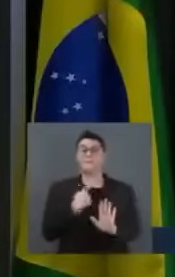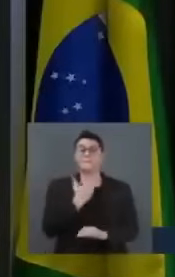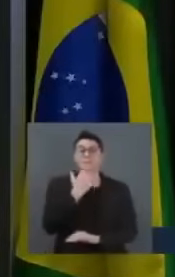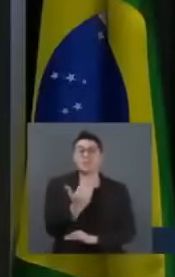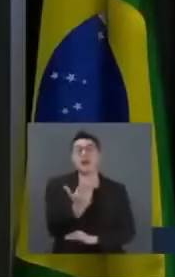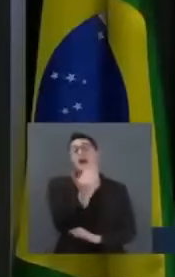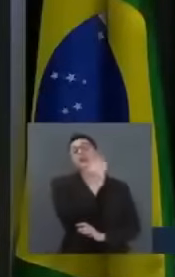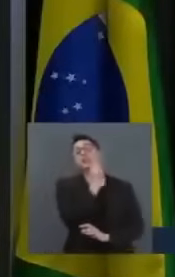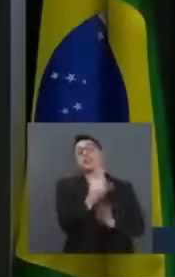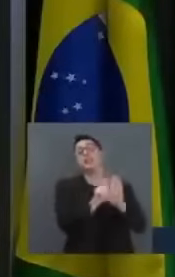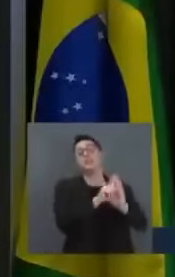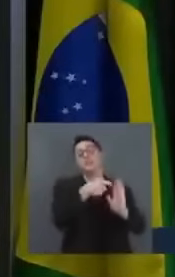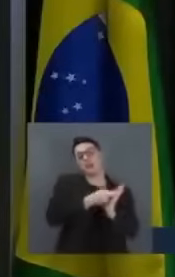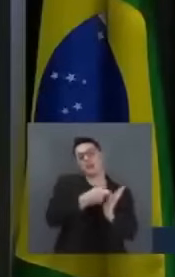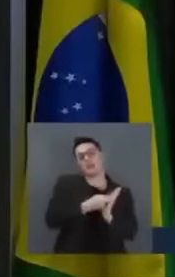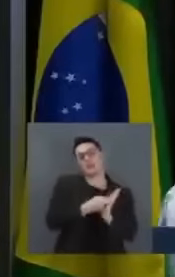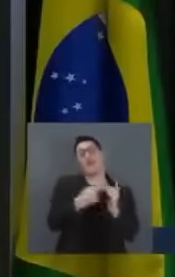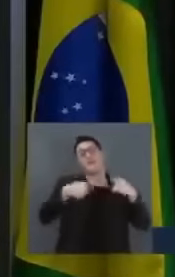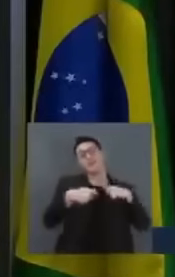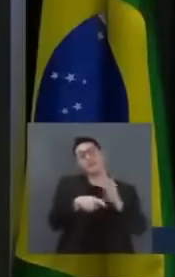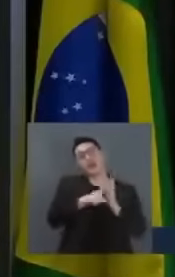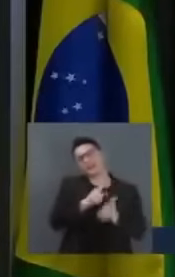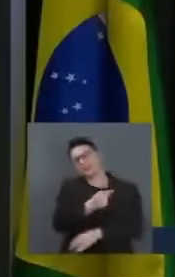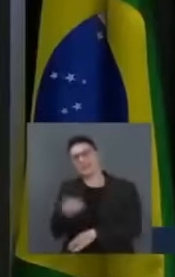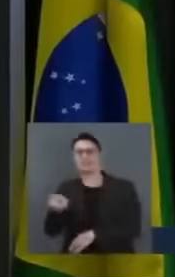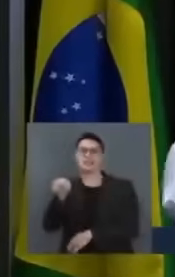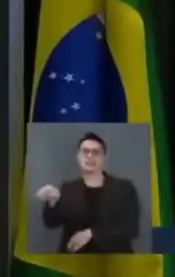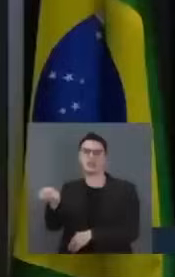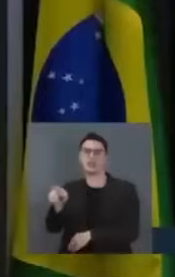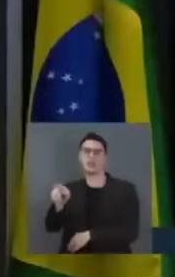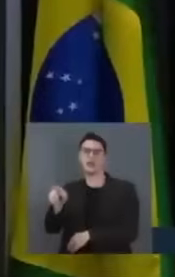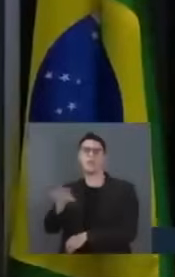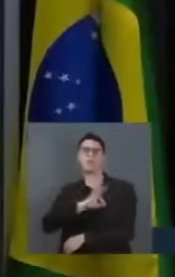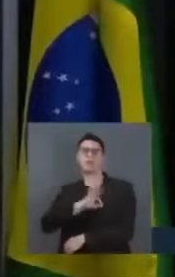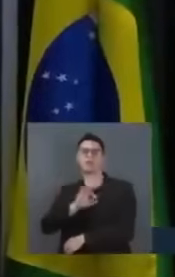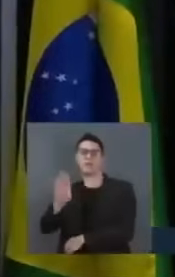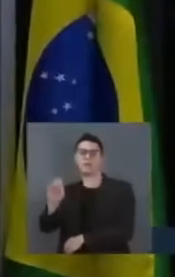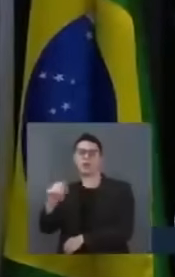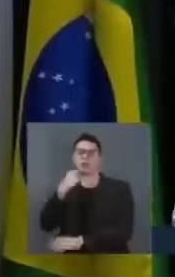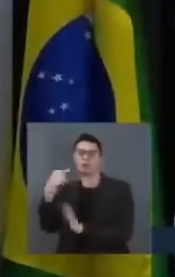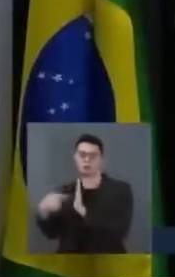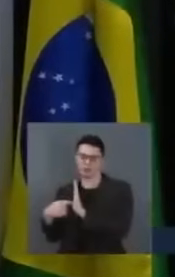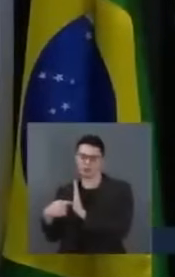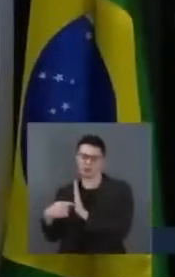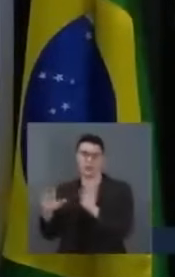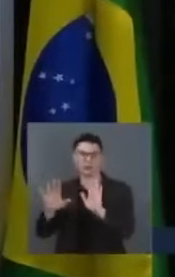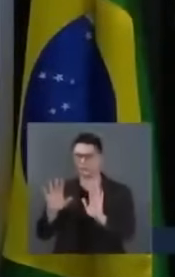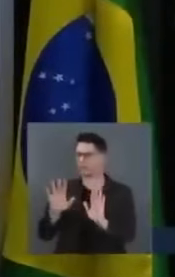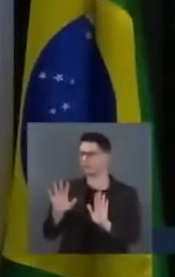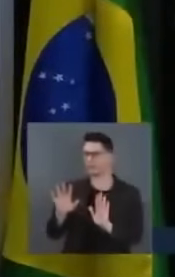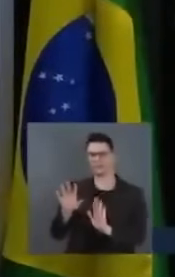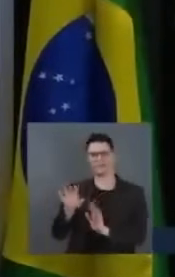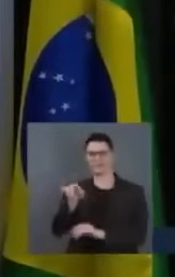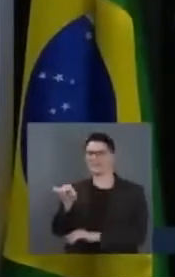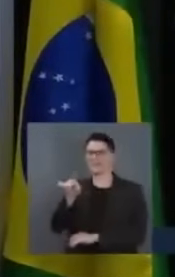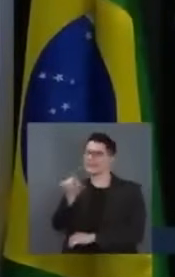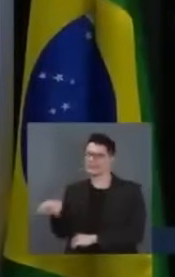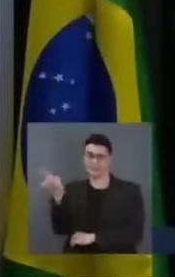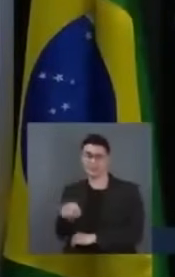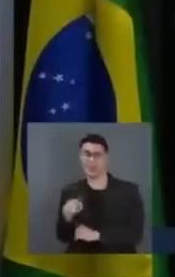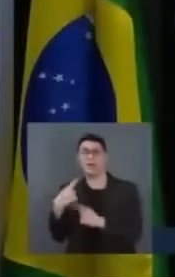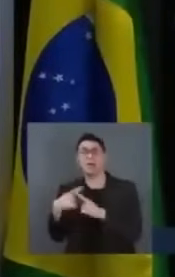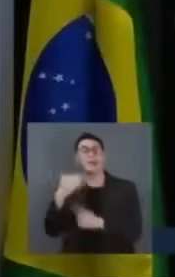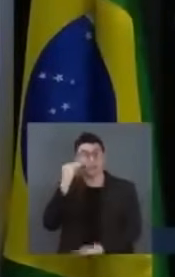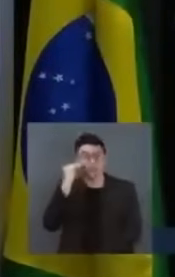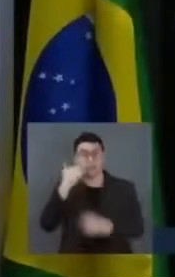boletim de ocorrência. E o que nos foi dito, e foi, ok, nós nos calamos e votamos porque nós entendemos um dos motivos. E eu